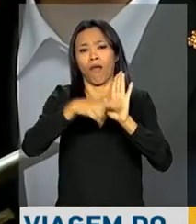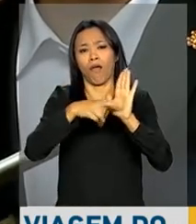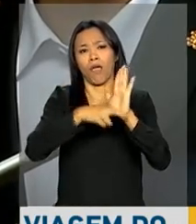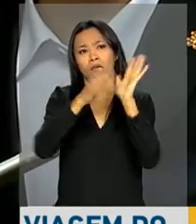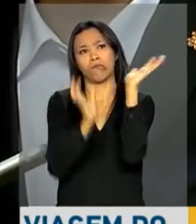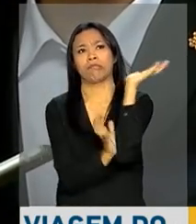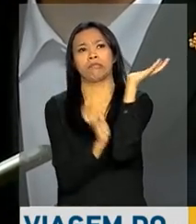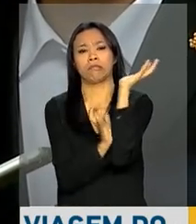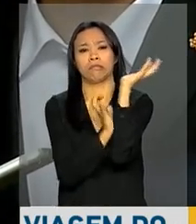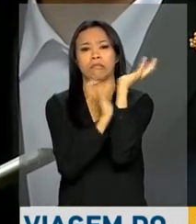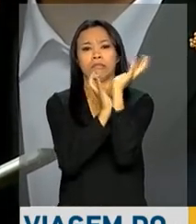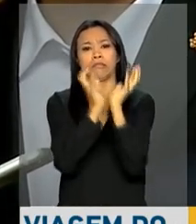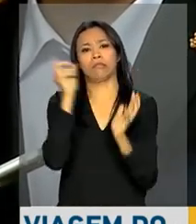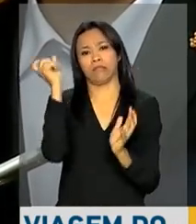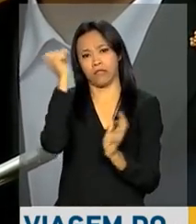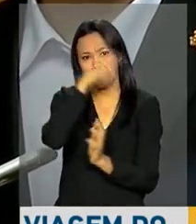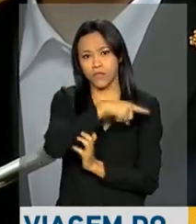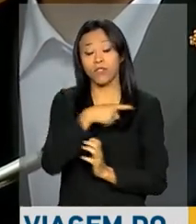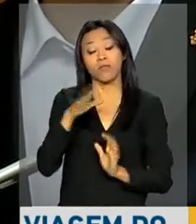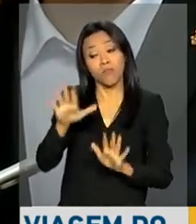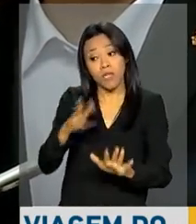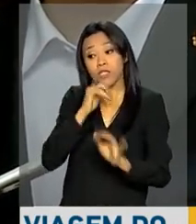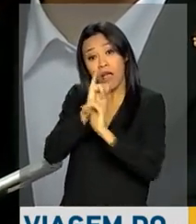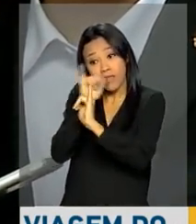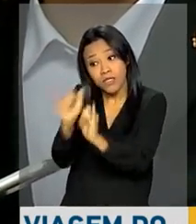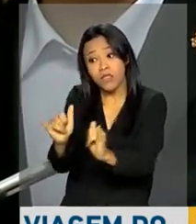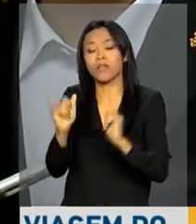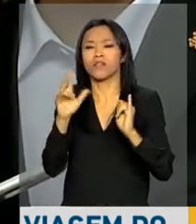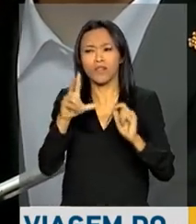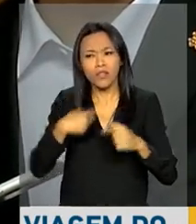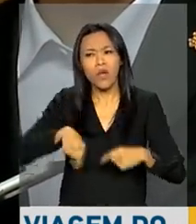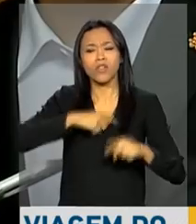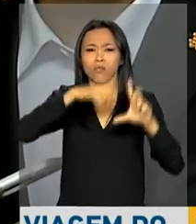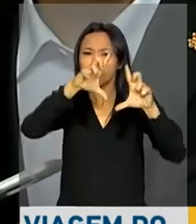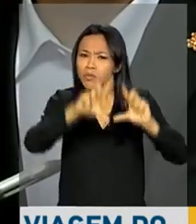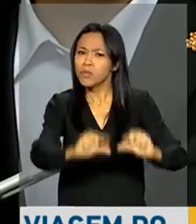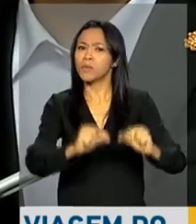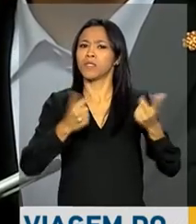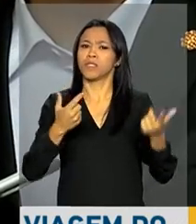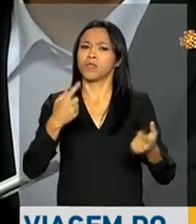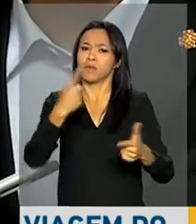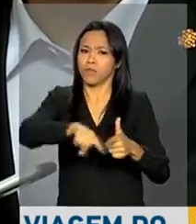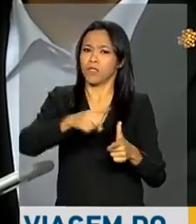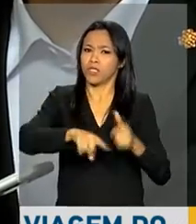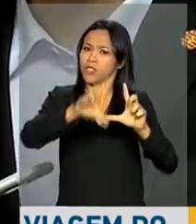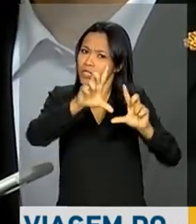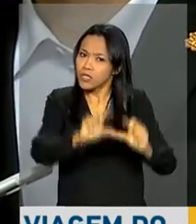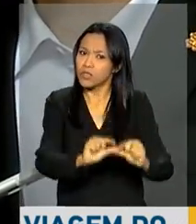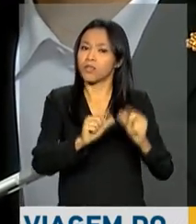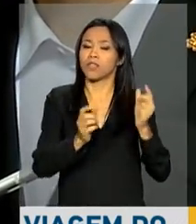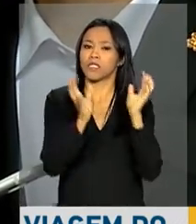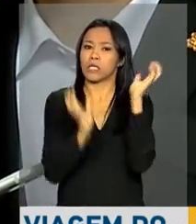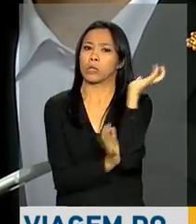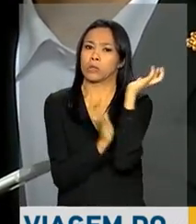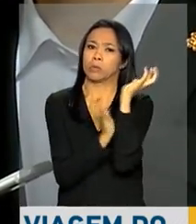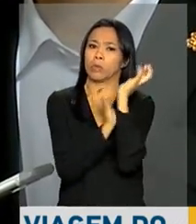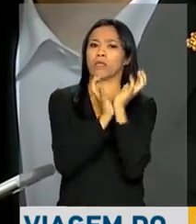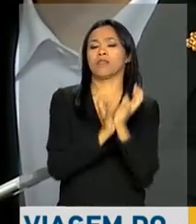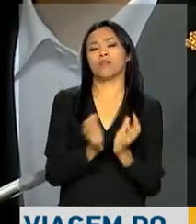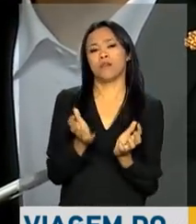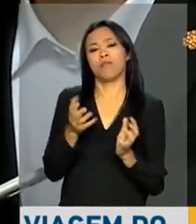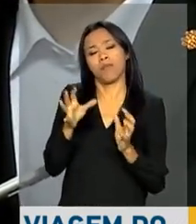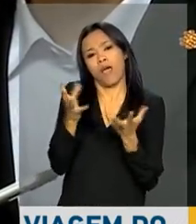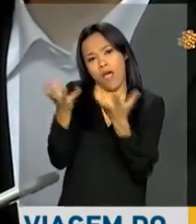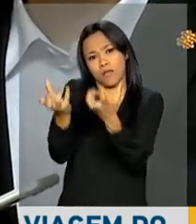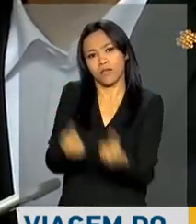fiscal. Nós dissemos que ao longo do tempo nós estamos desburocratizando esses setores, né, com vistas exatamente a acolher